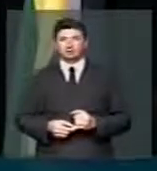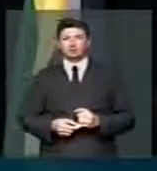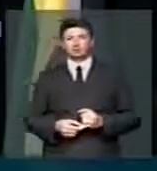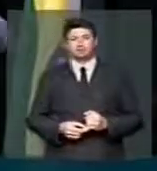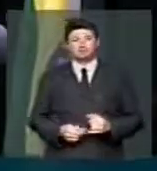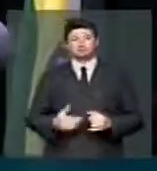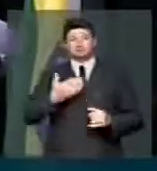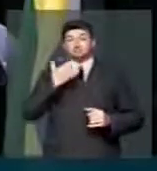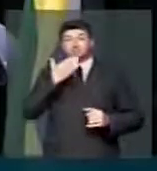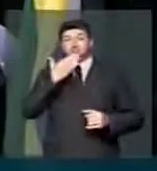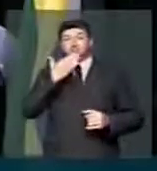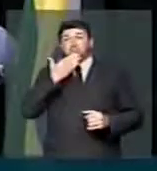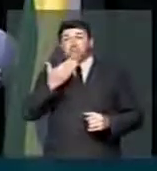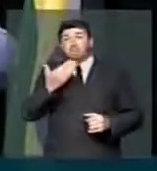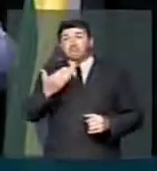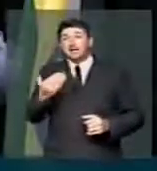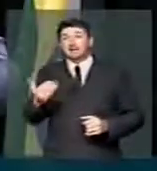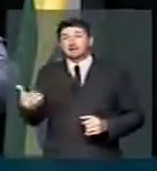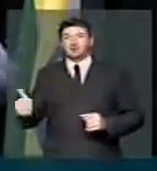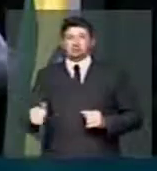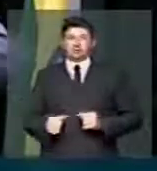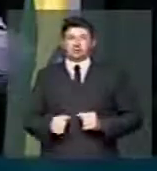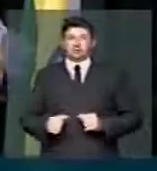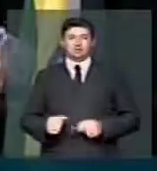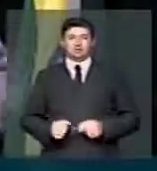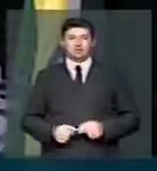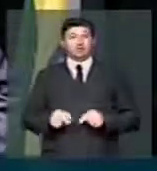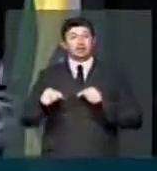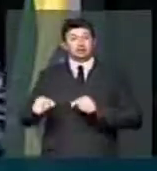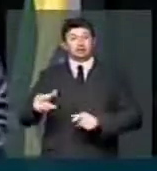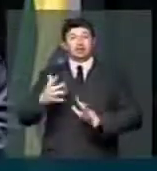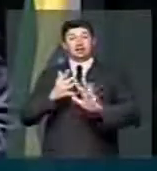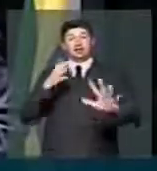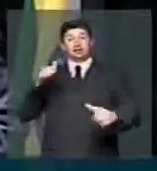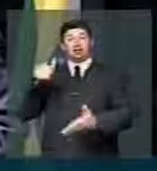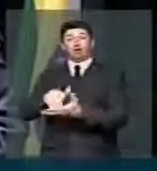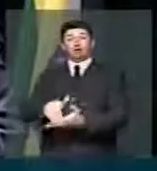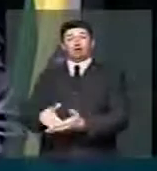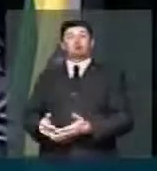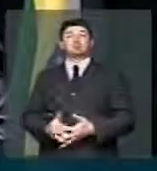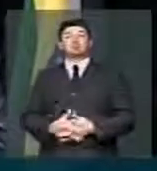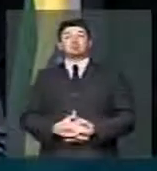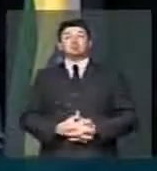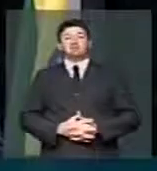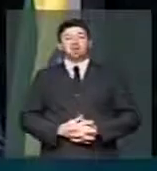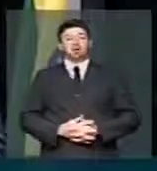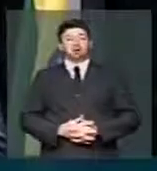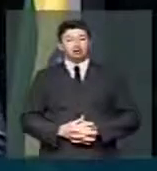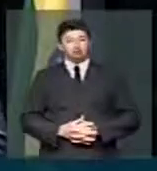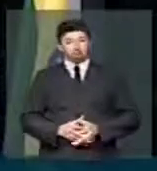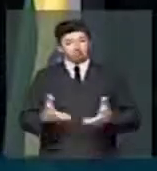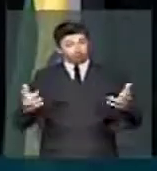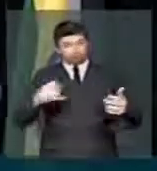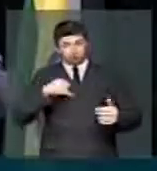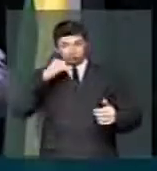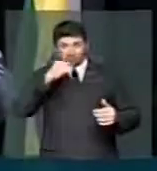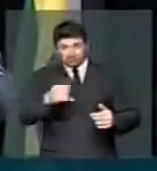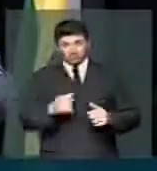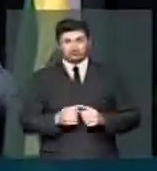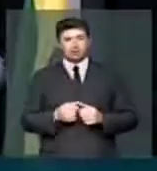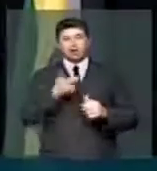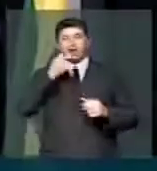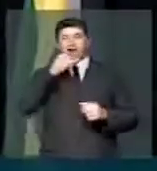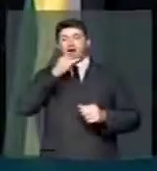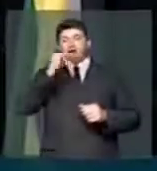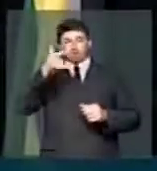brasileira, prioritariamente. E esses têm ficado no fim da fila lá no BNDES. Por isso essa nossa alerta. Hoje, por